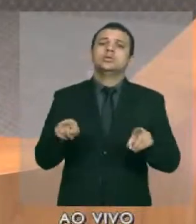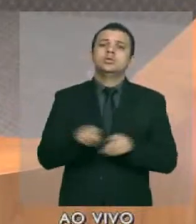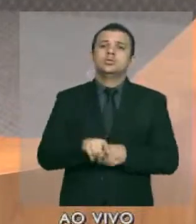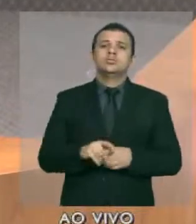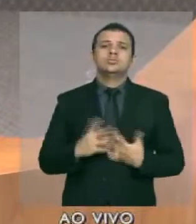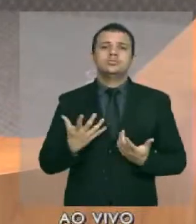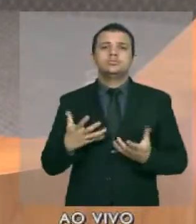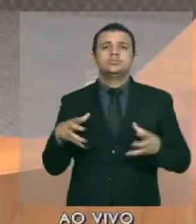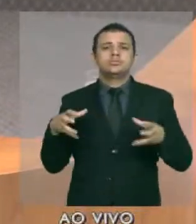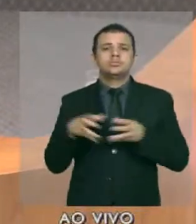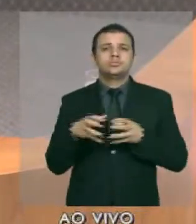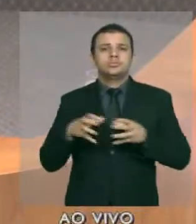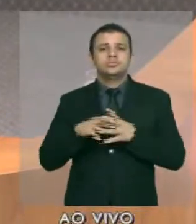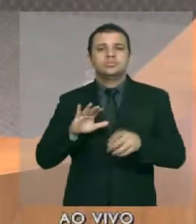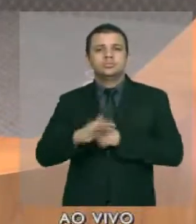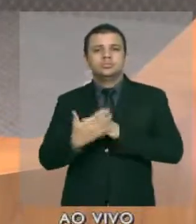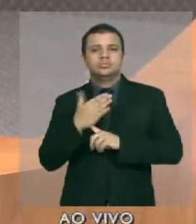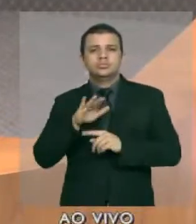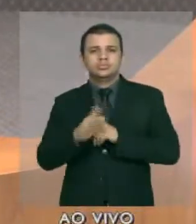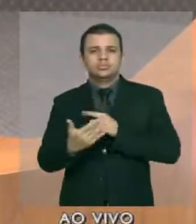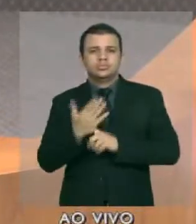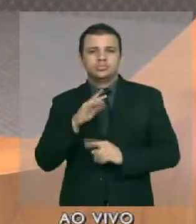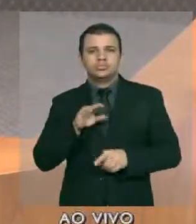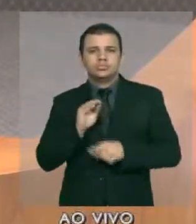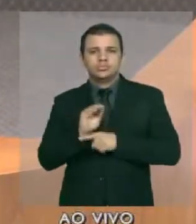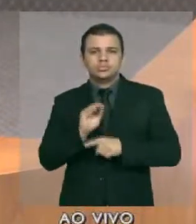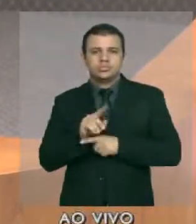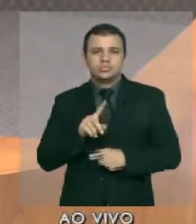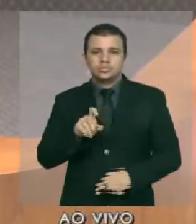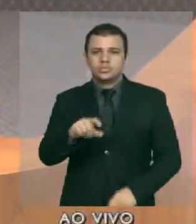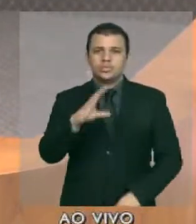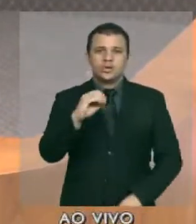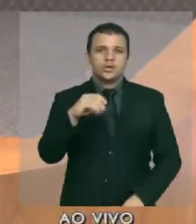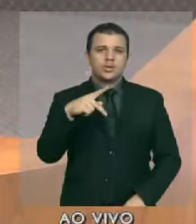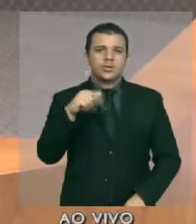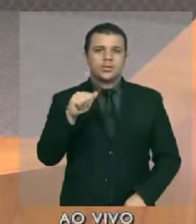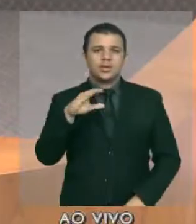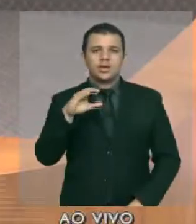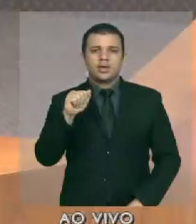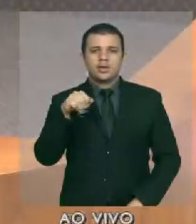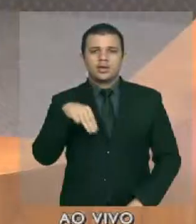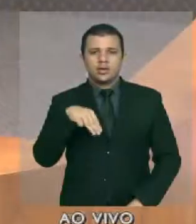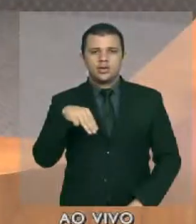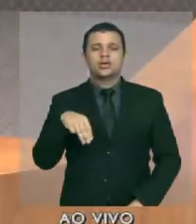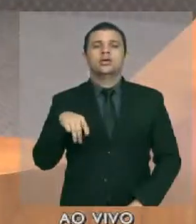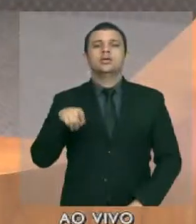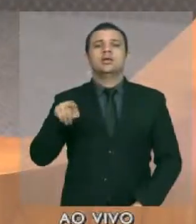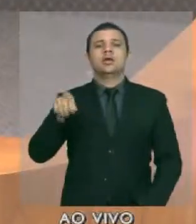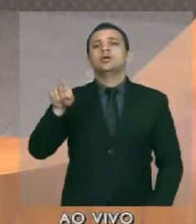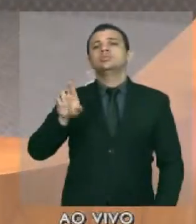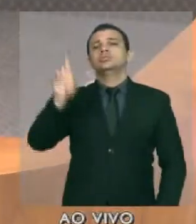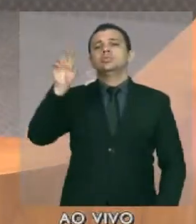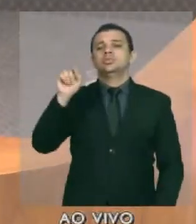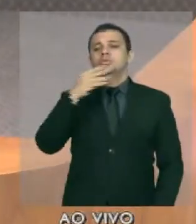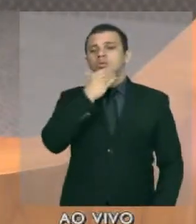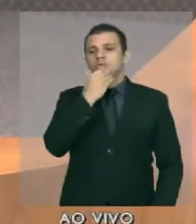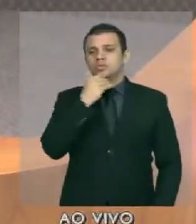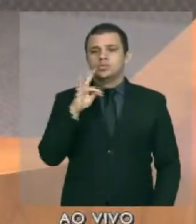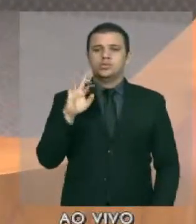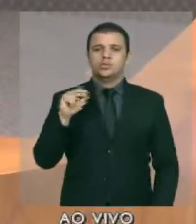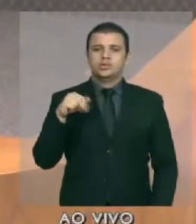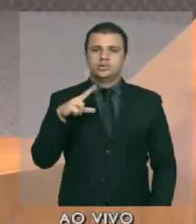de camarão a cópia Acã na pessoa e o senhor Francisco Chagas Ramos conhecido como Chico da Pesca e naquele momento